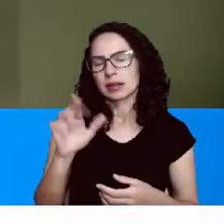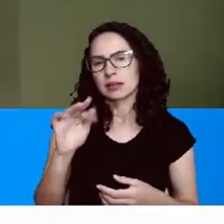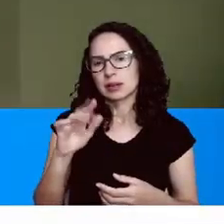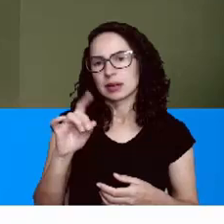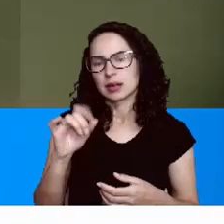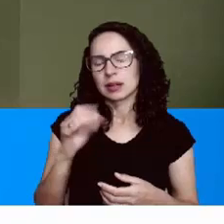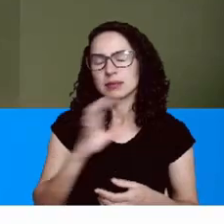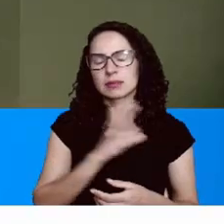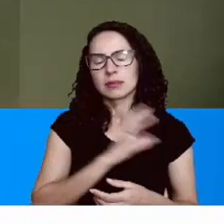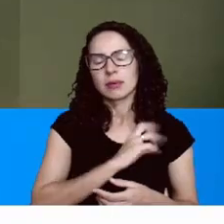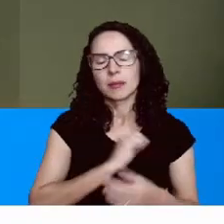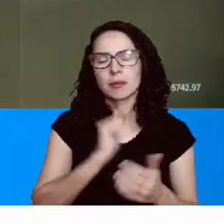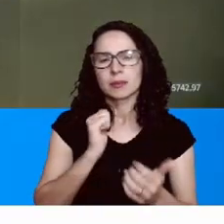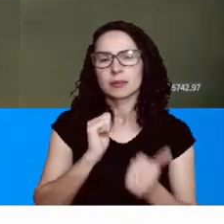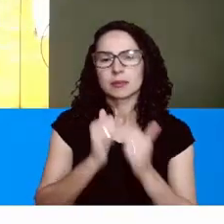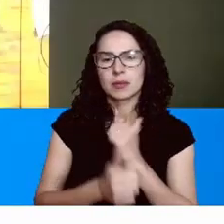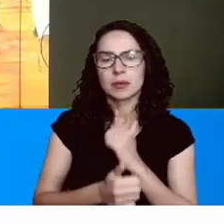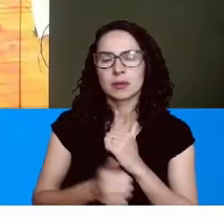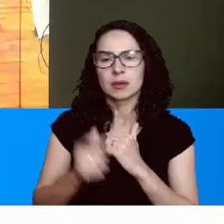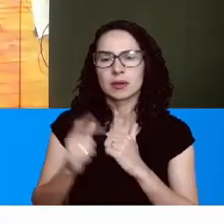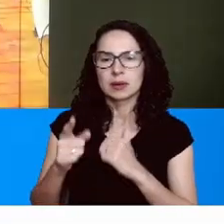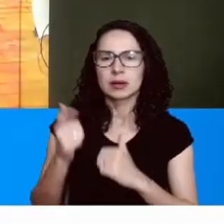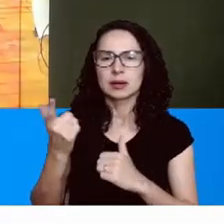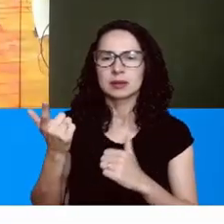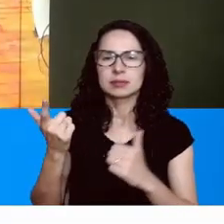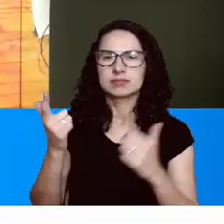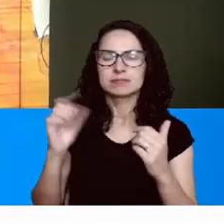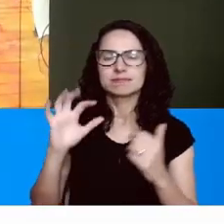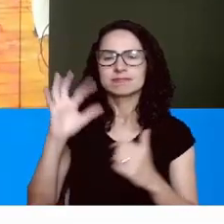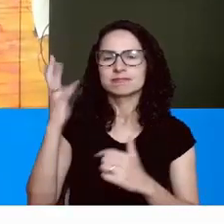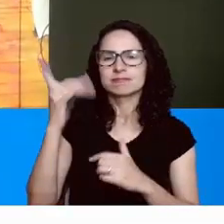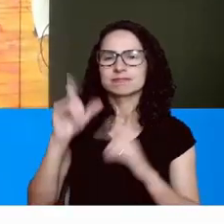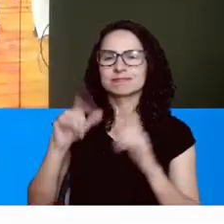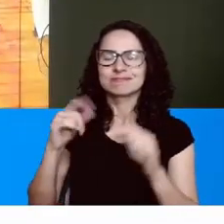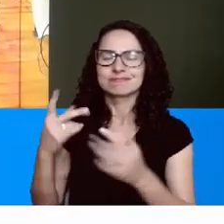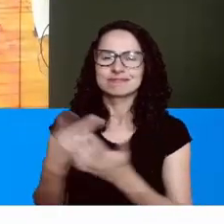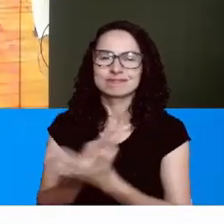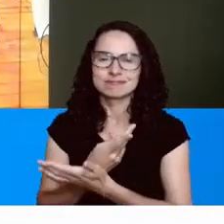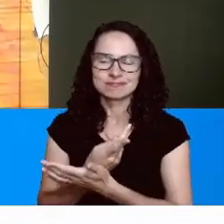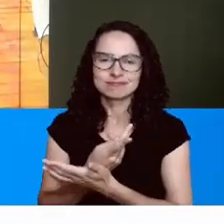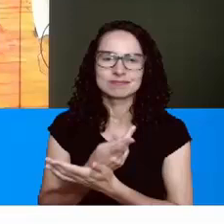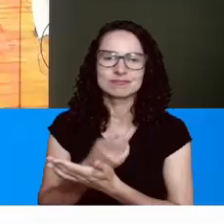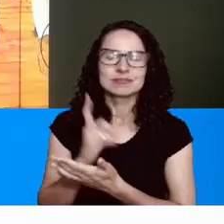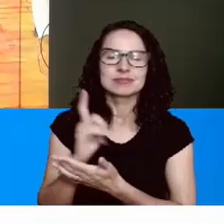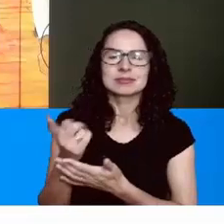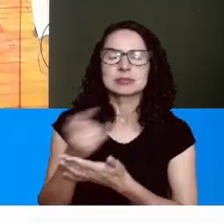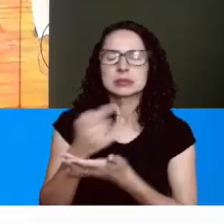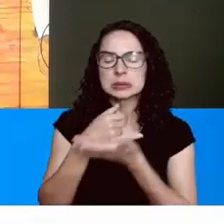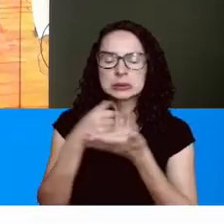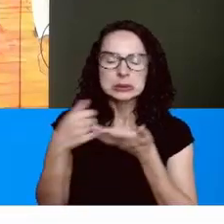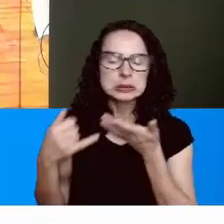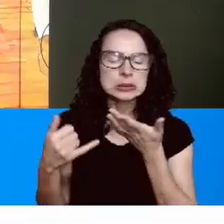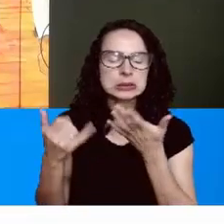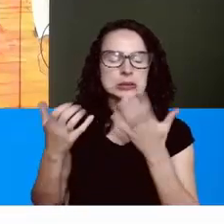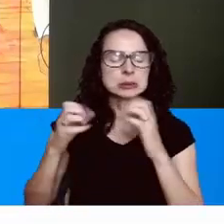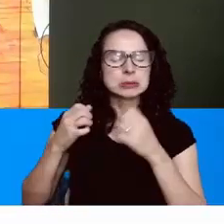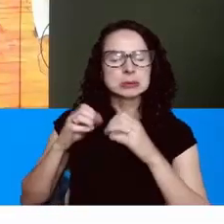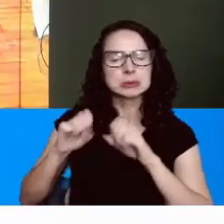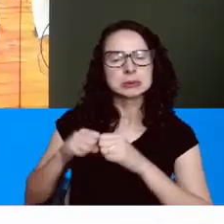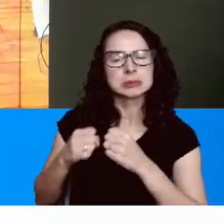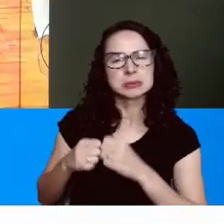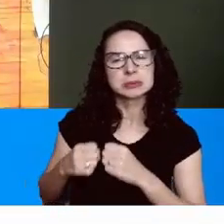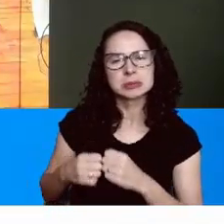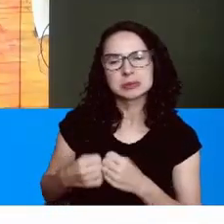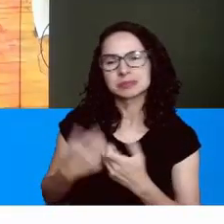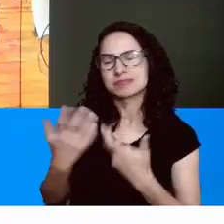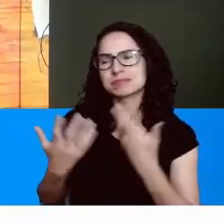pelo esporte foi ofuscada por escolhas erradas. E o craque destruiu oportunidades que ele nem sabia